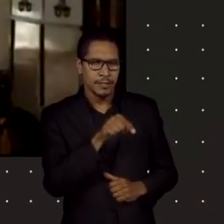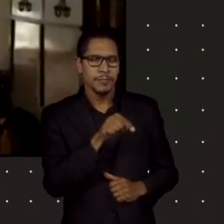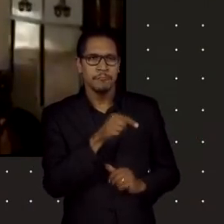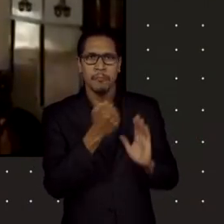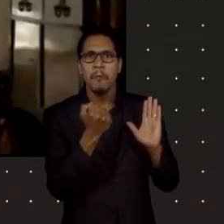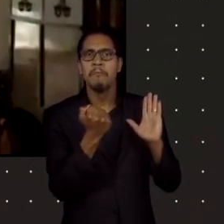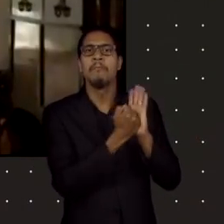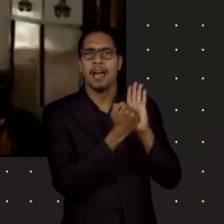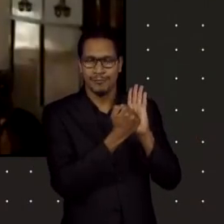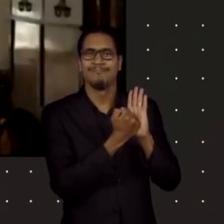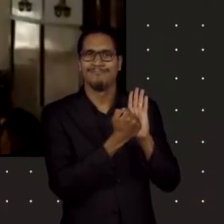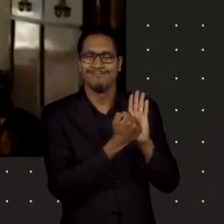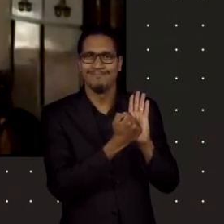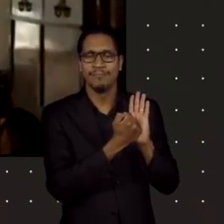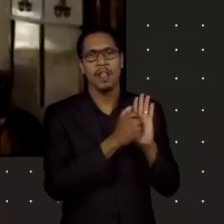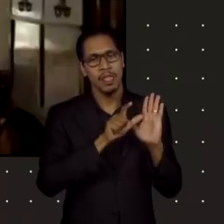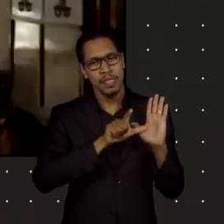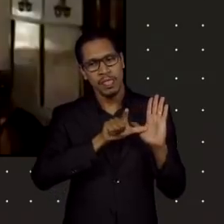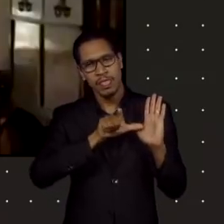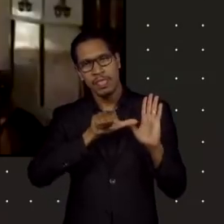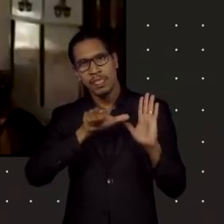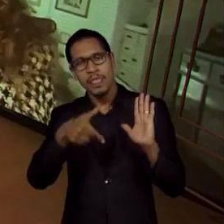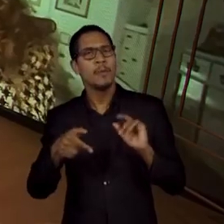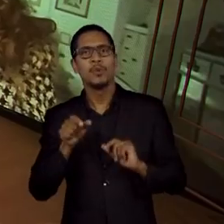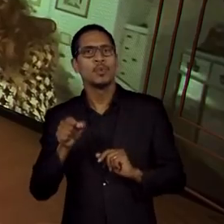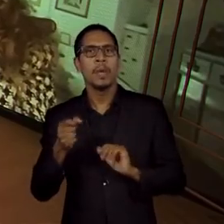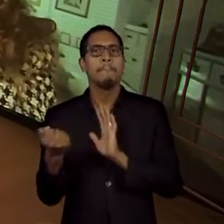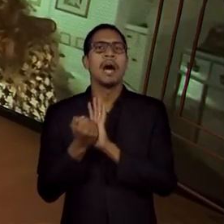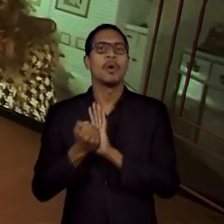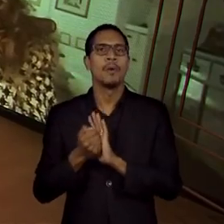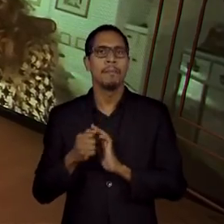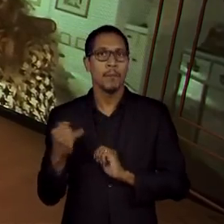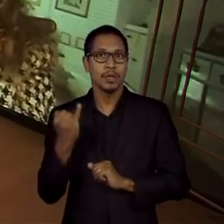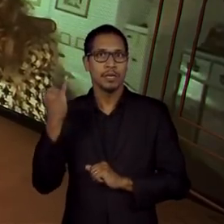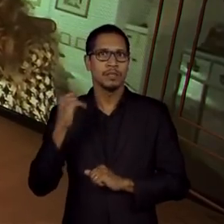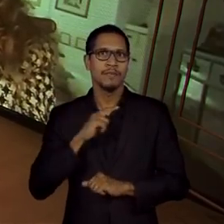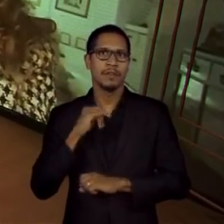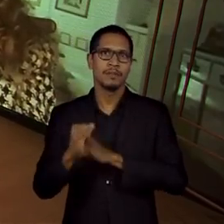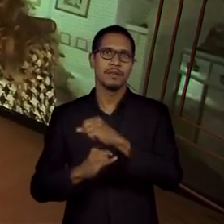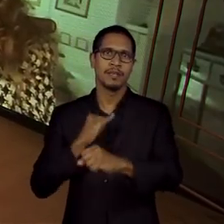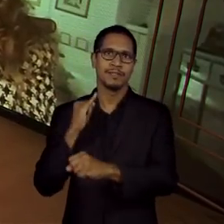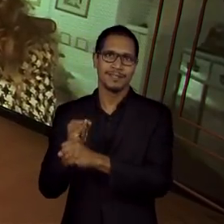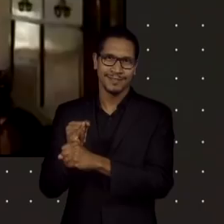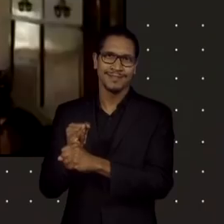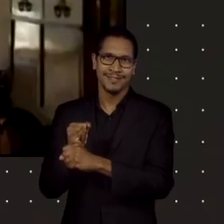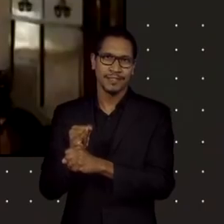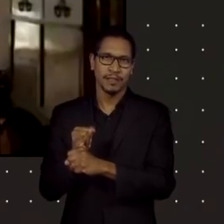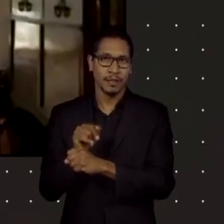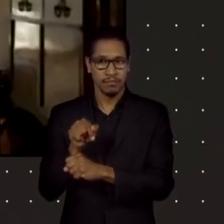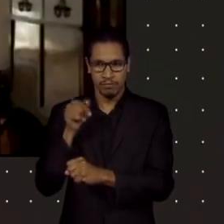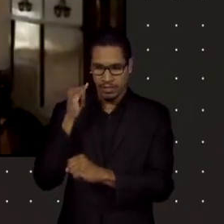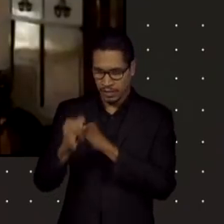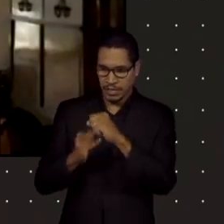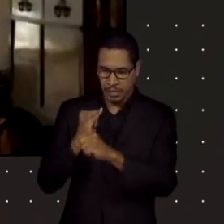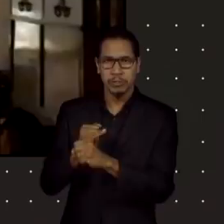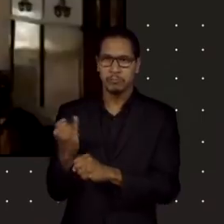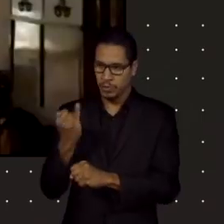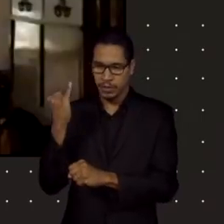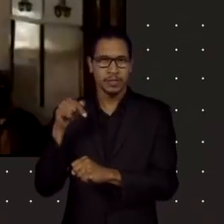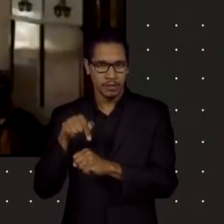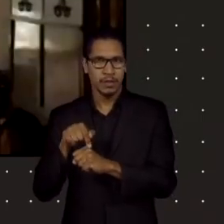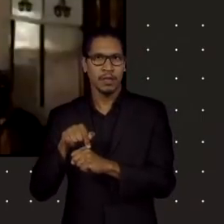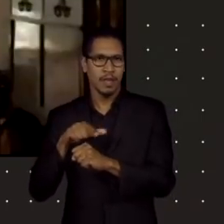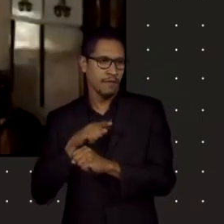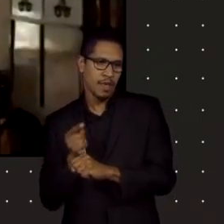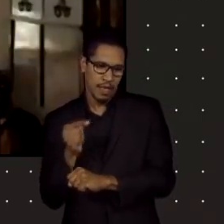foi transformadora, foi a entrada da internet, né? Que foi uma coisa que... Mas antes disso, a nossa revolução